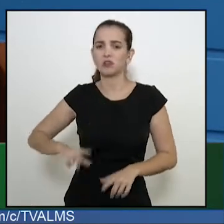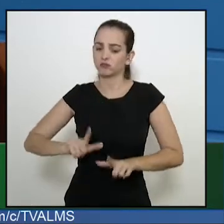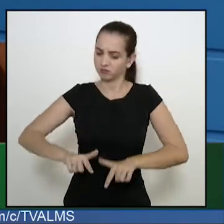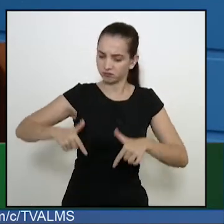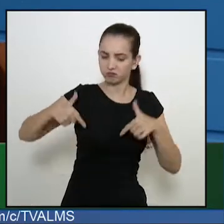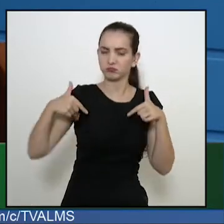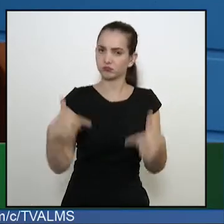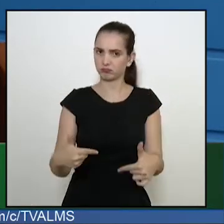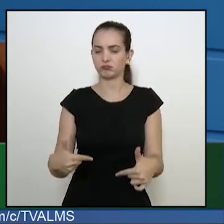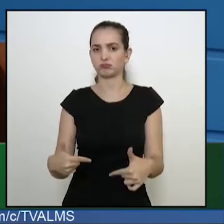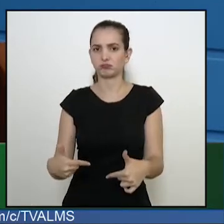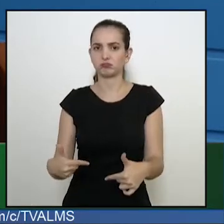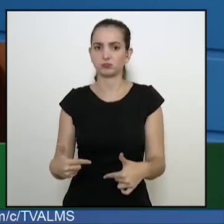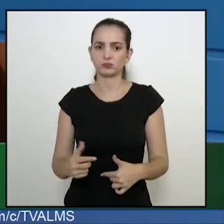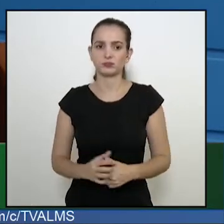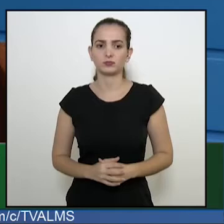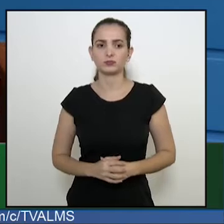luta.